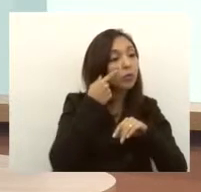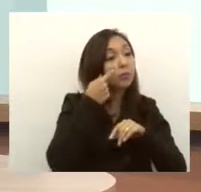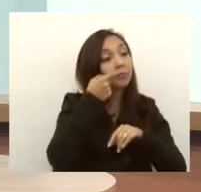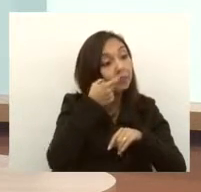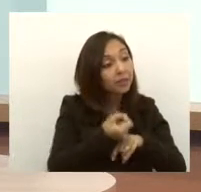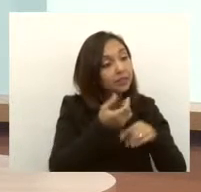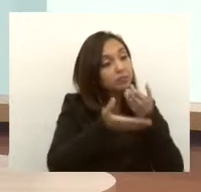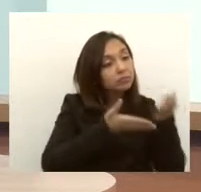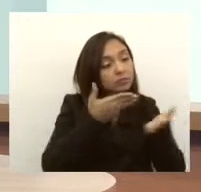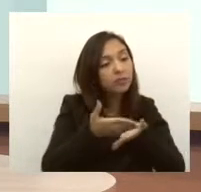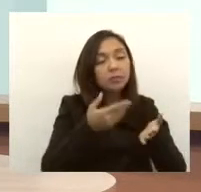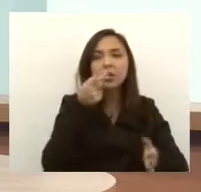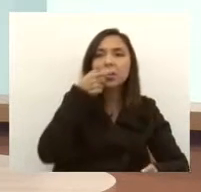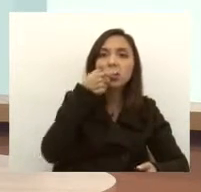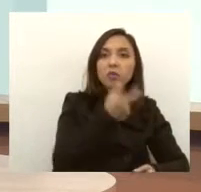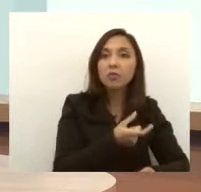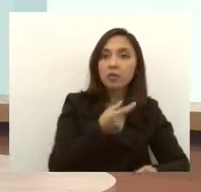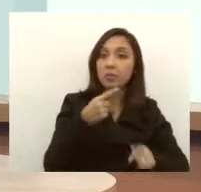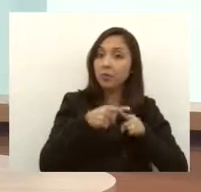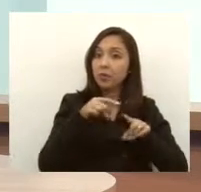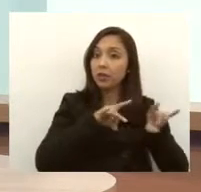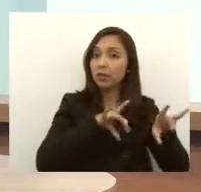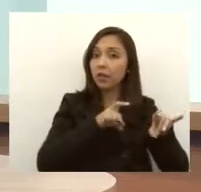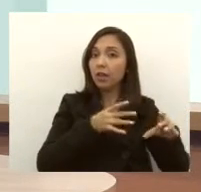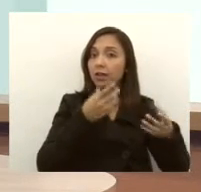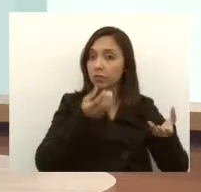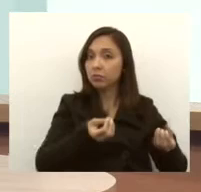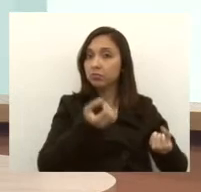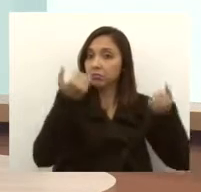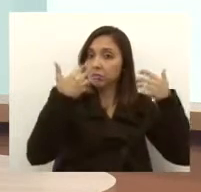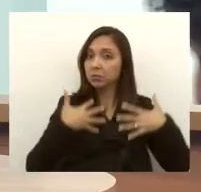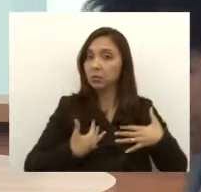e eu pude ver, porque o técnico me disse, e eu filmei.